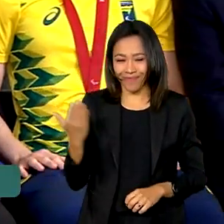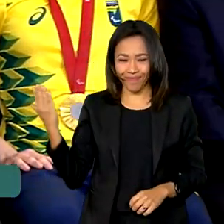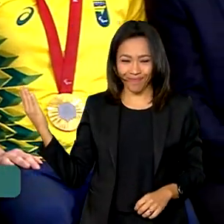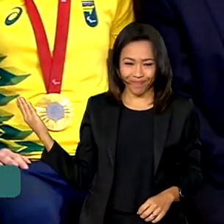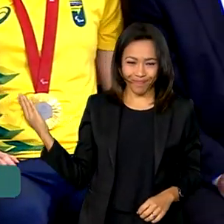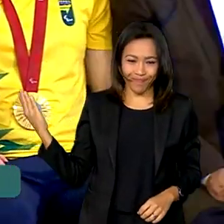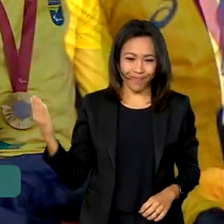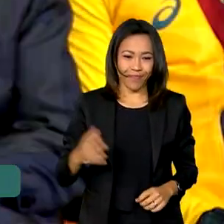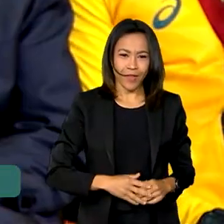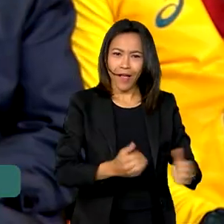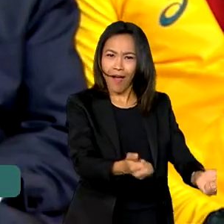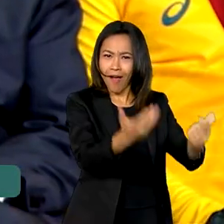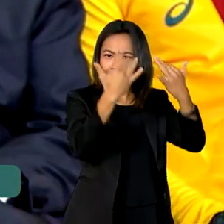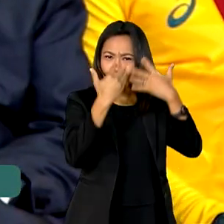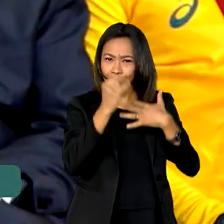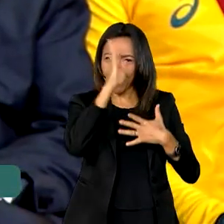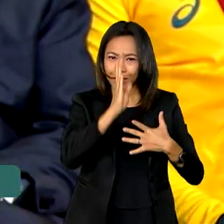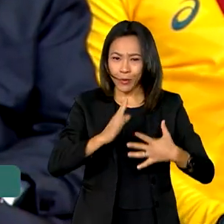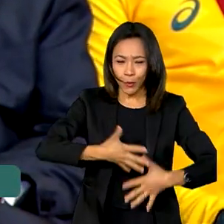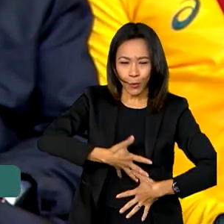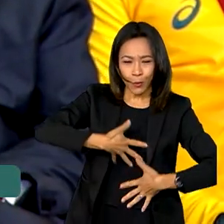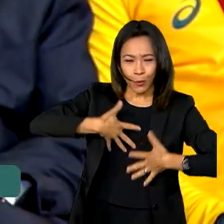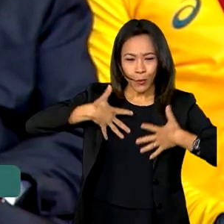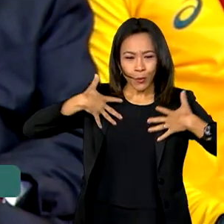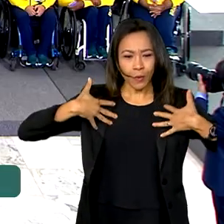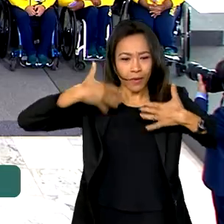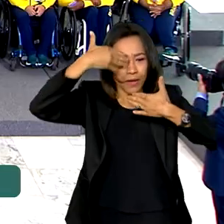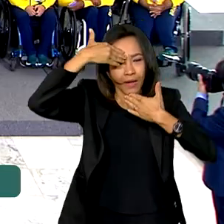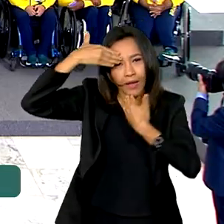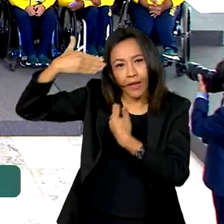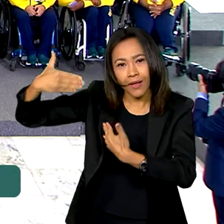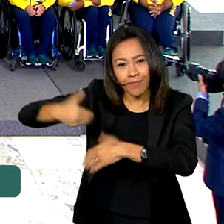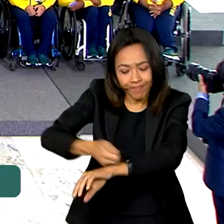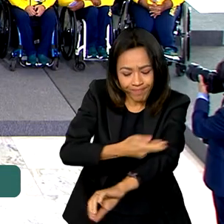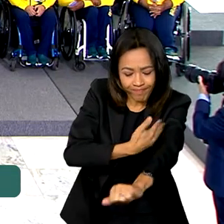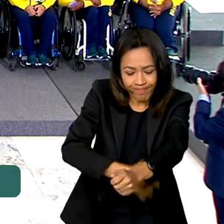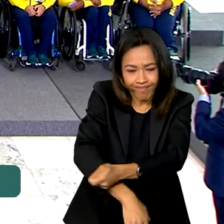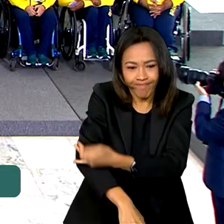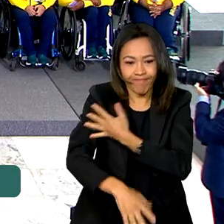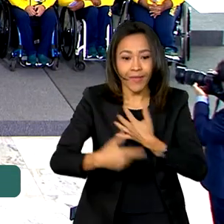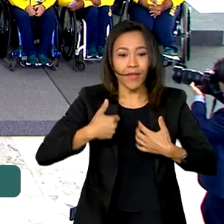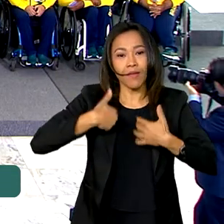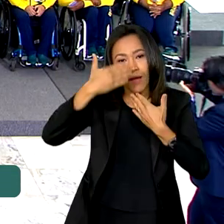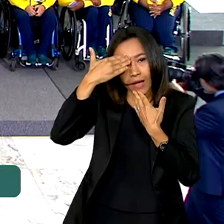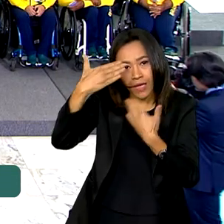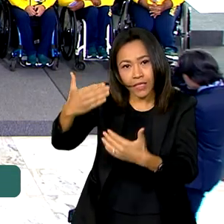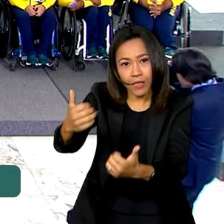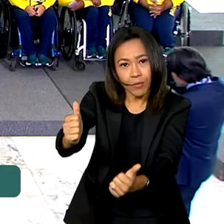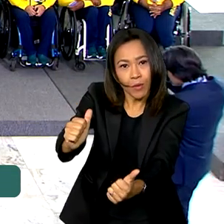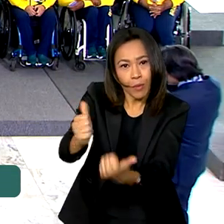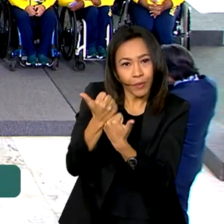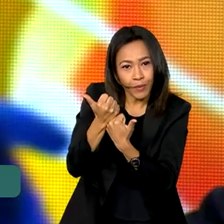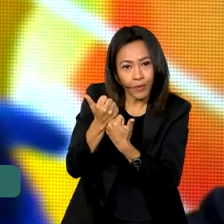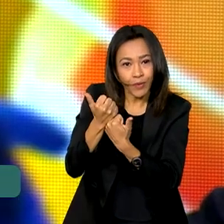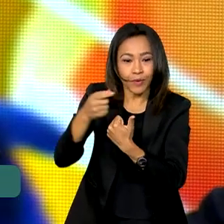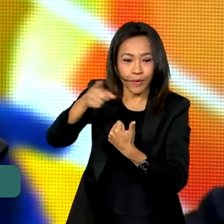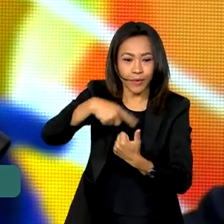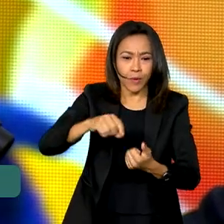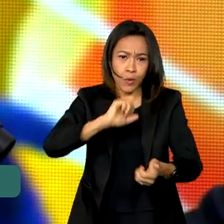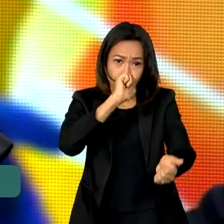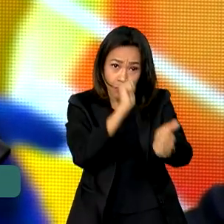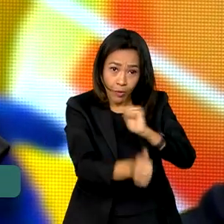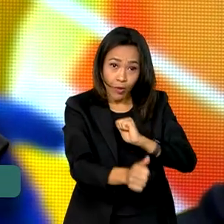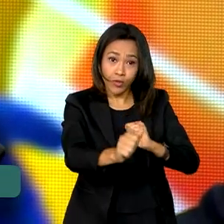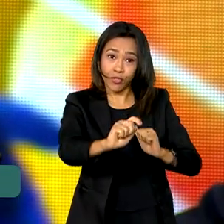Um retorno glorioso e um agradecimento emocionado. Graças aos meus patrocínios, Bolsa